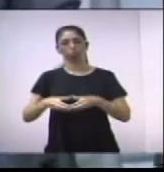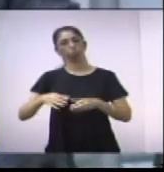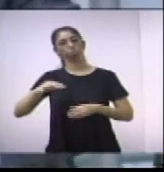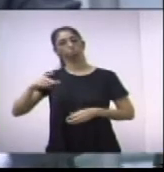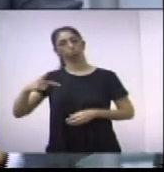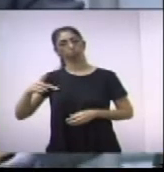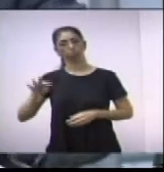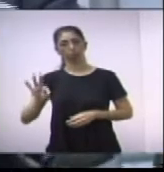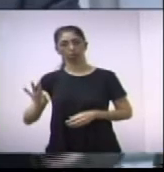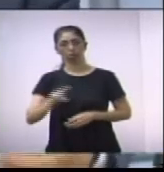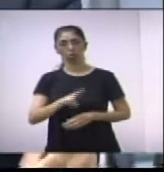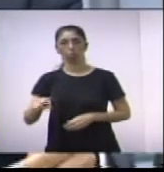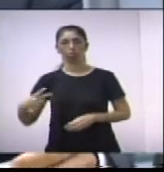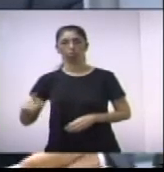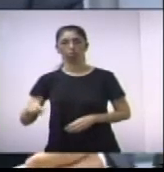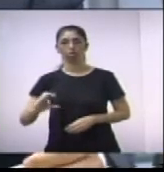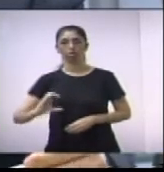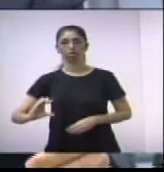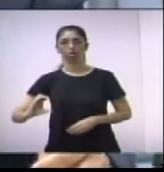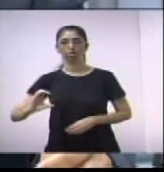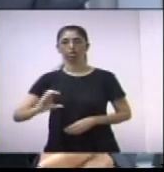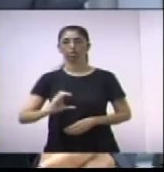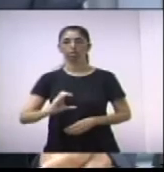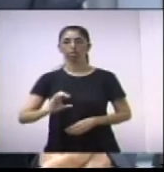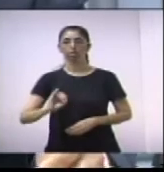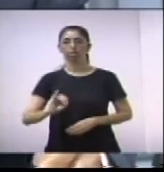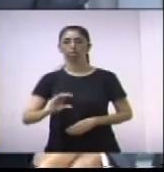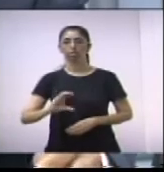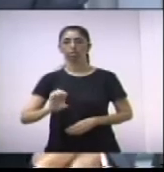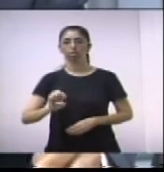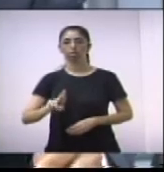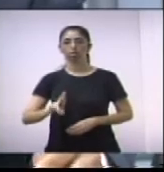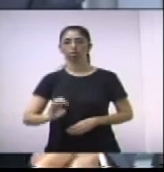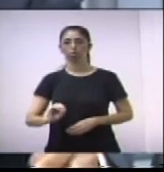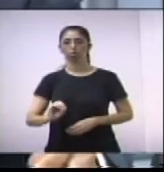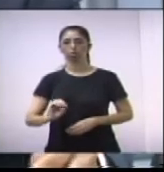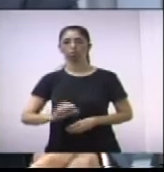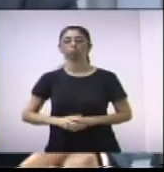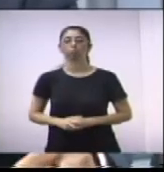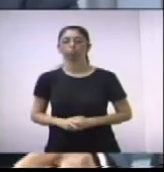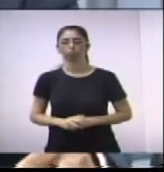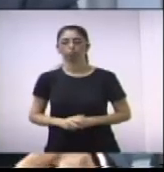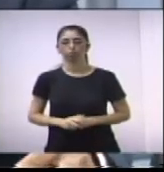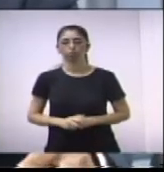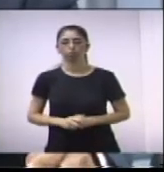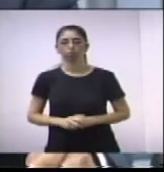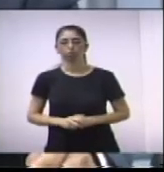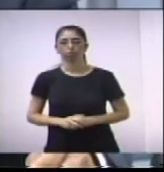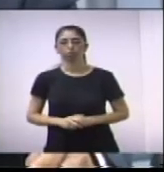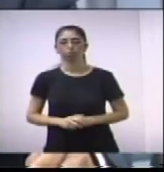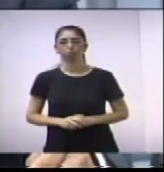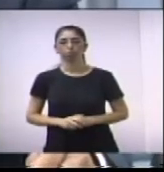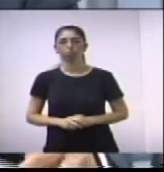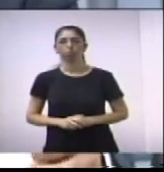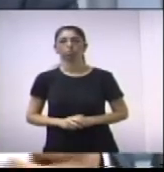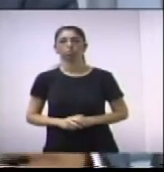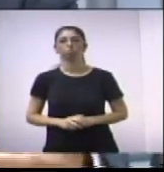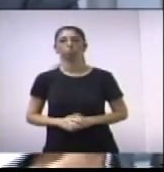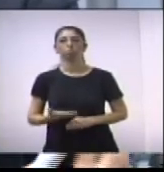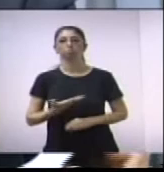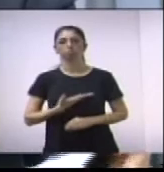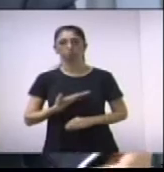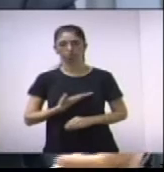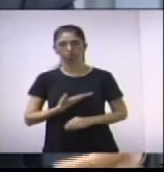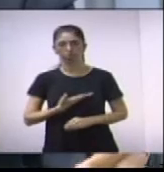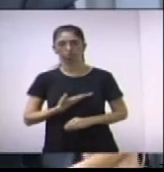Cícero. Compreendo que outros colegas não se inscreveram por conta da nossa pauta,